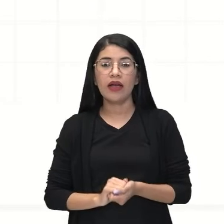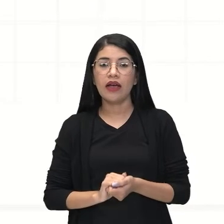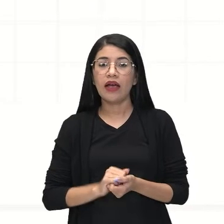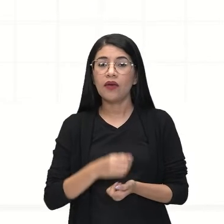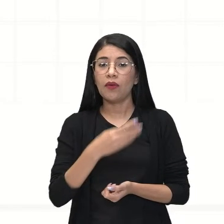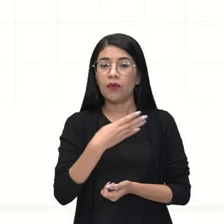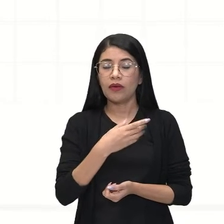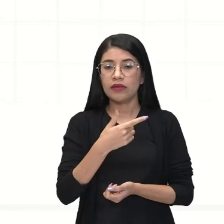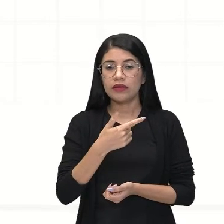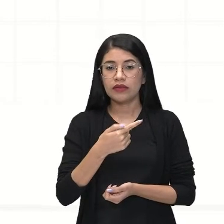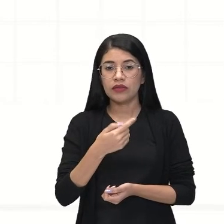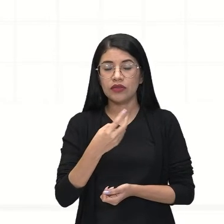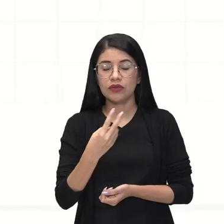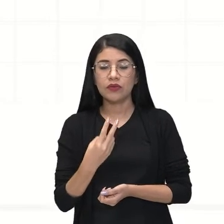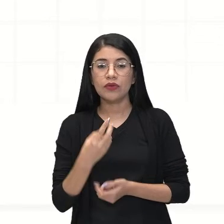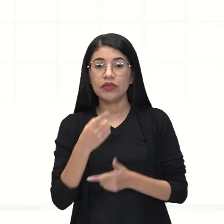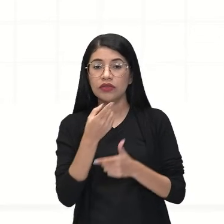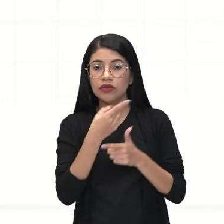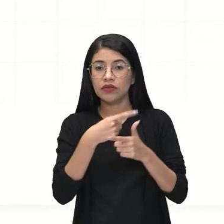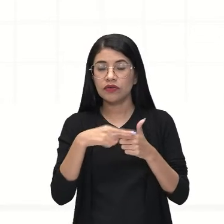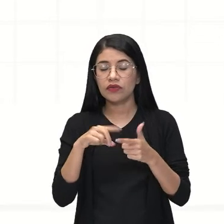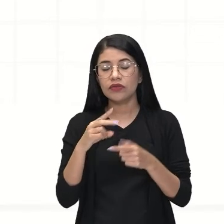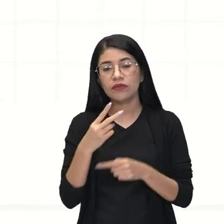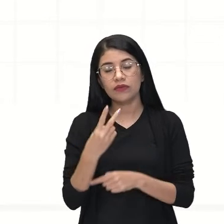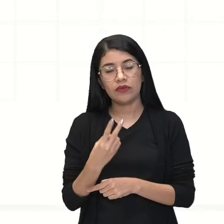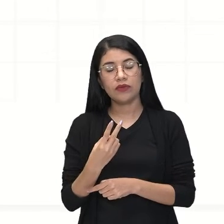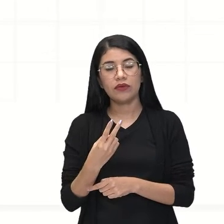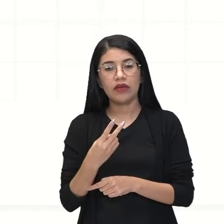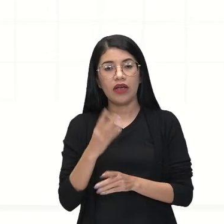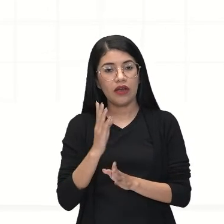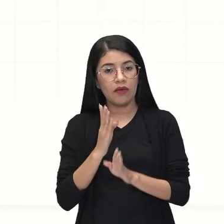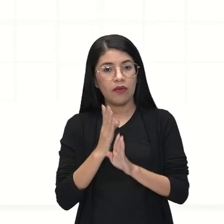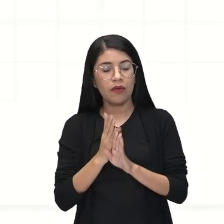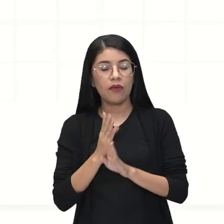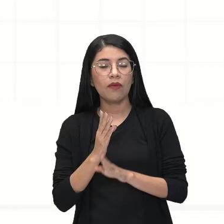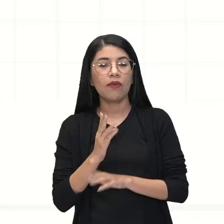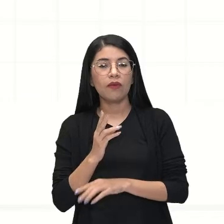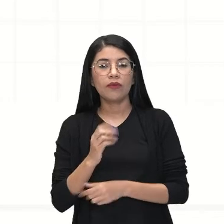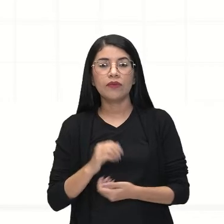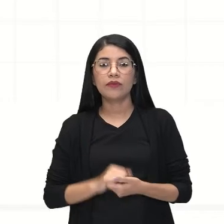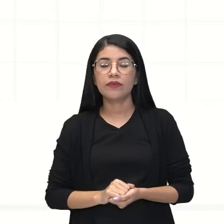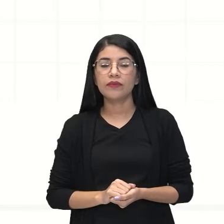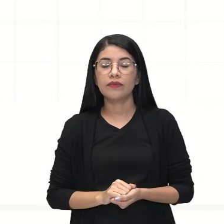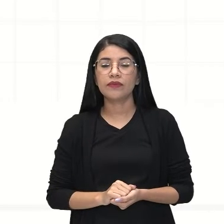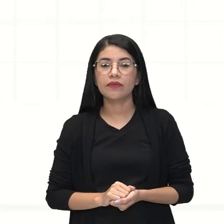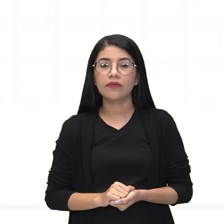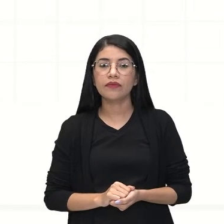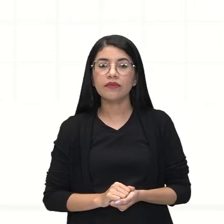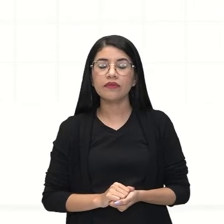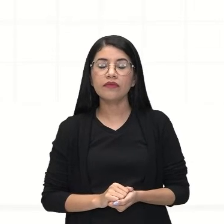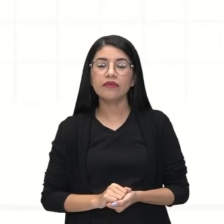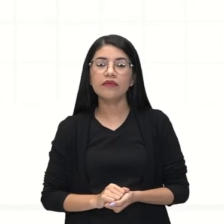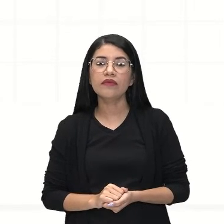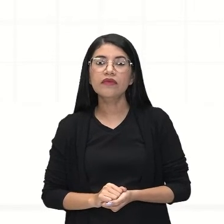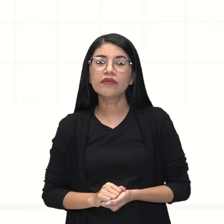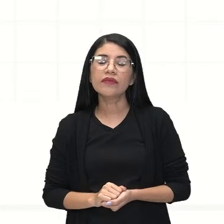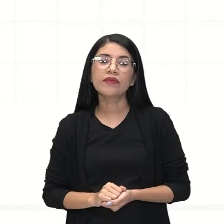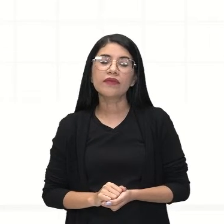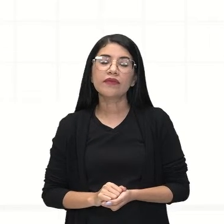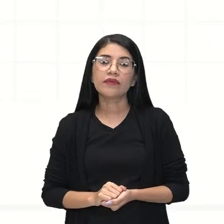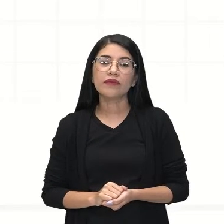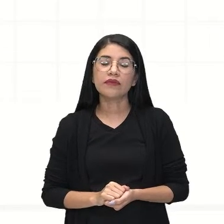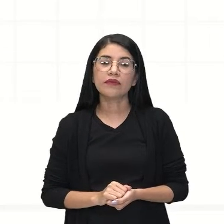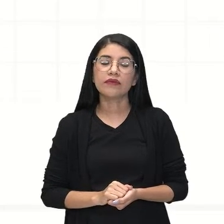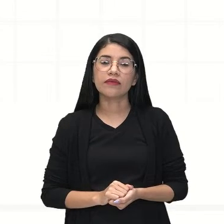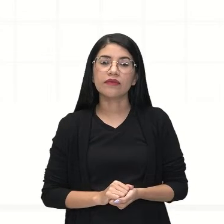472, né? E dividir por 2. Aí eu vou saber qual vai ser o termo ali que vai estar no meio, né? Qual vai ser a divisão na